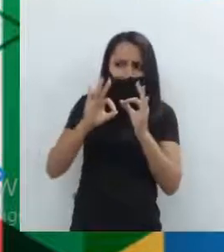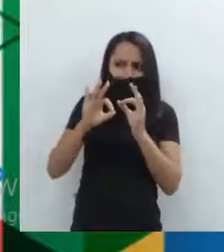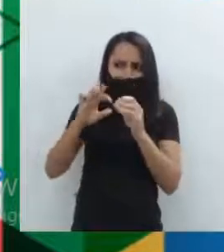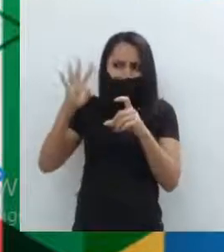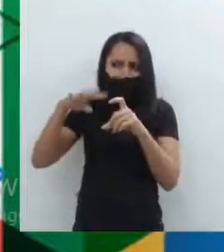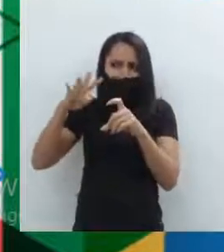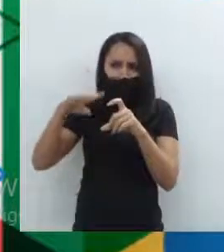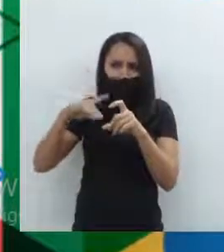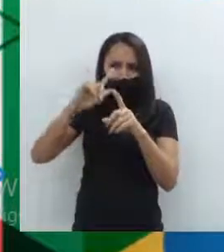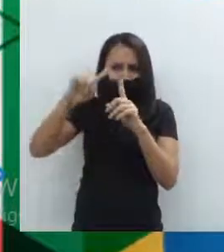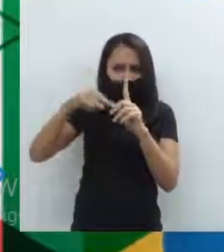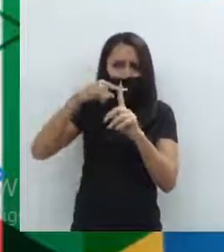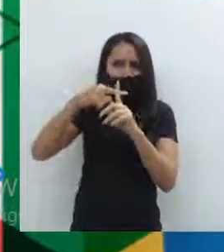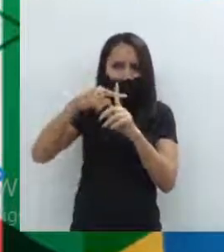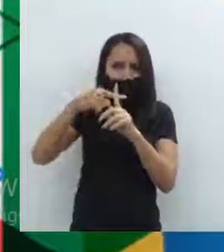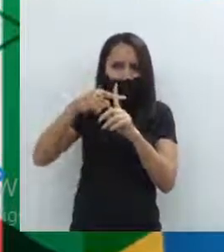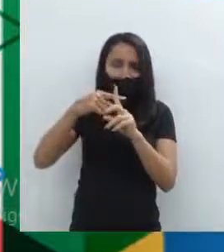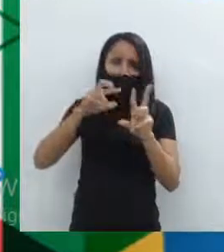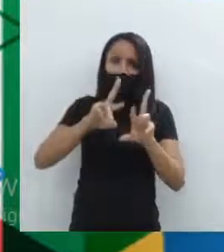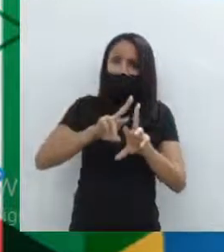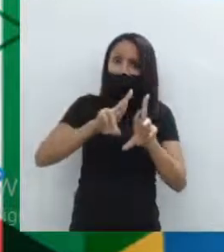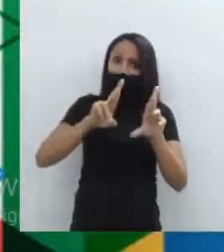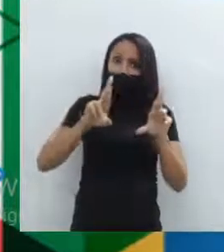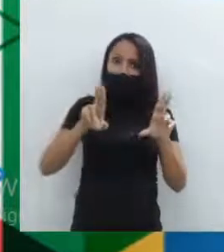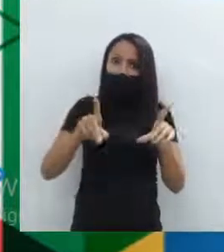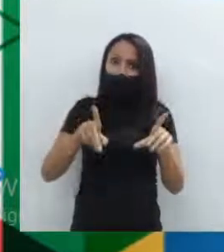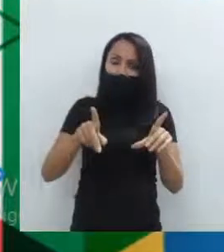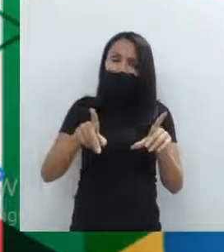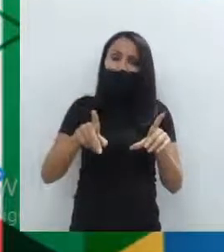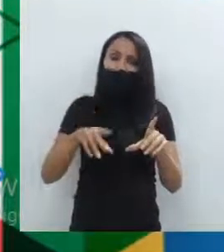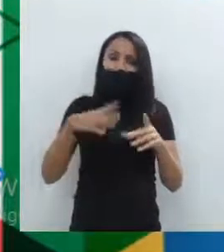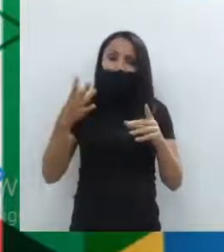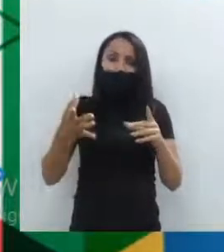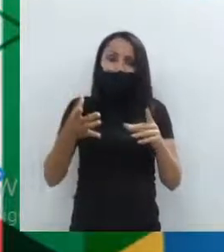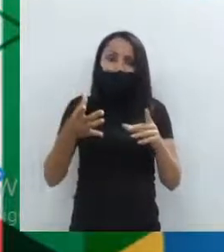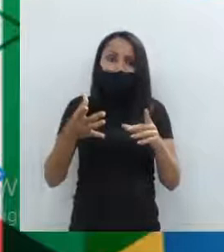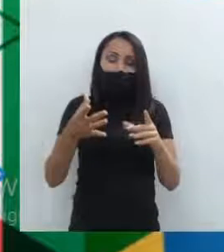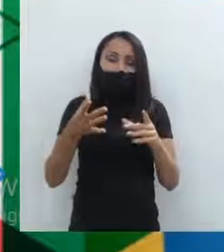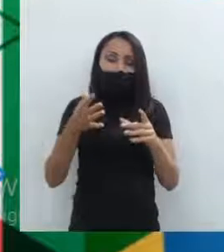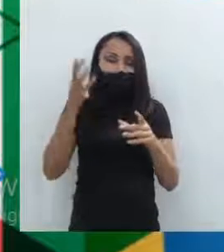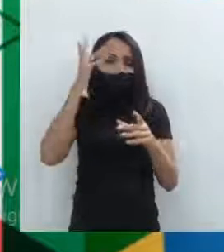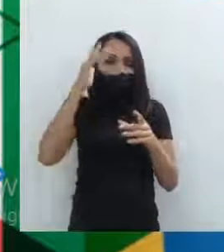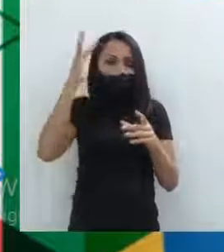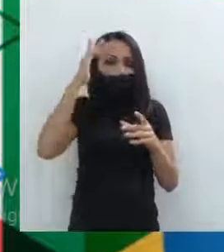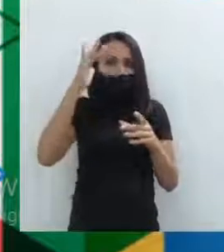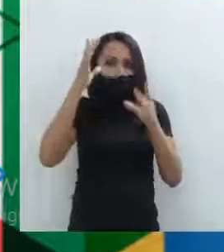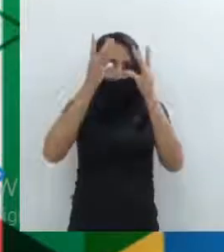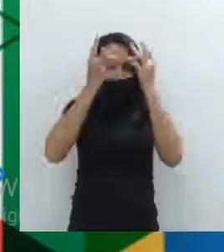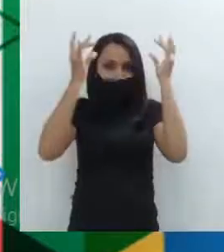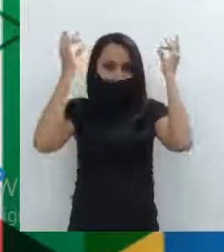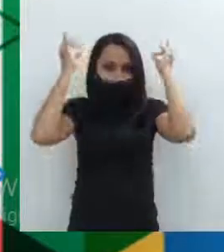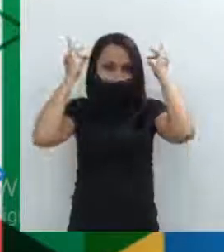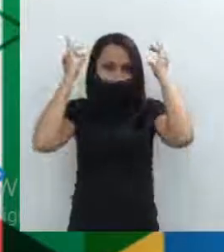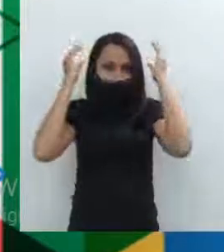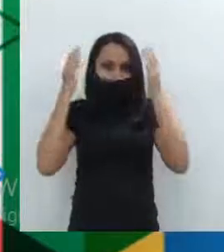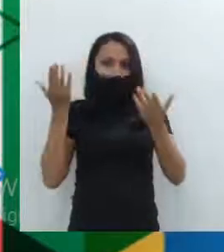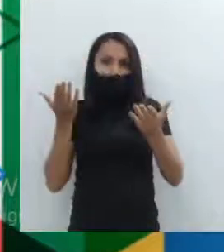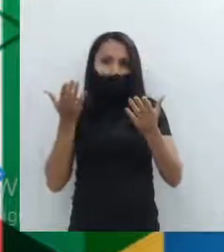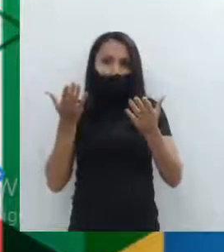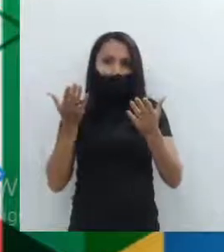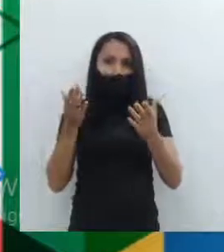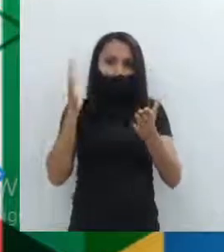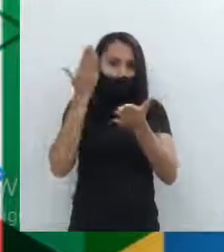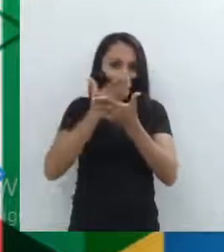algo positivo, diferente do que fez os filósofos gregos no passado, que fizeram a ruptura com a